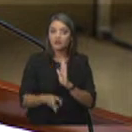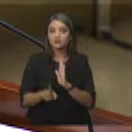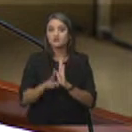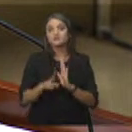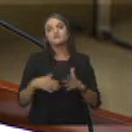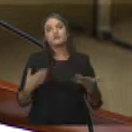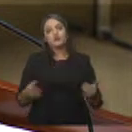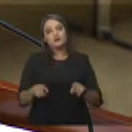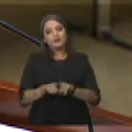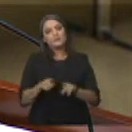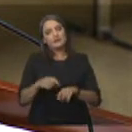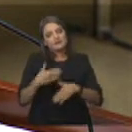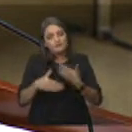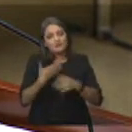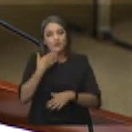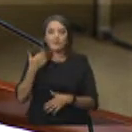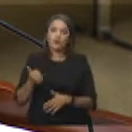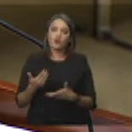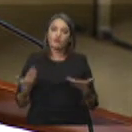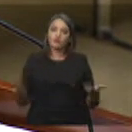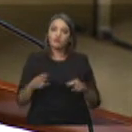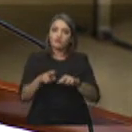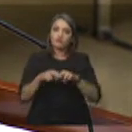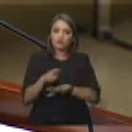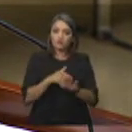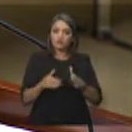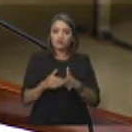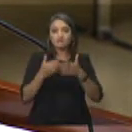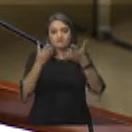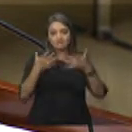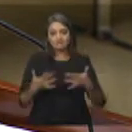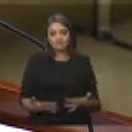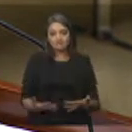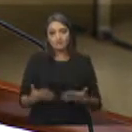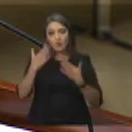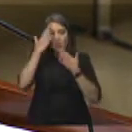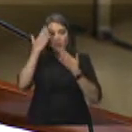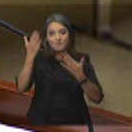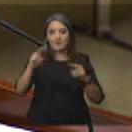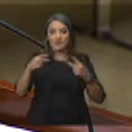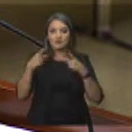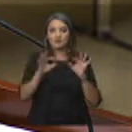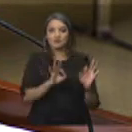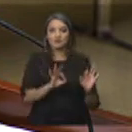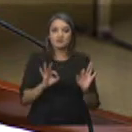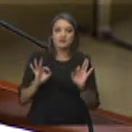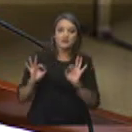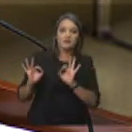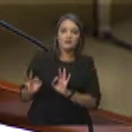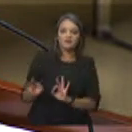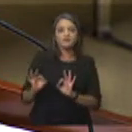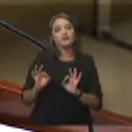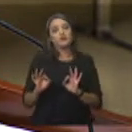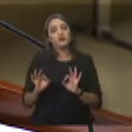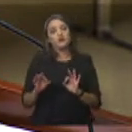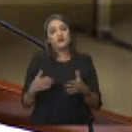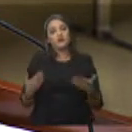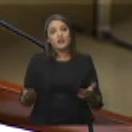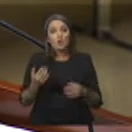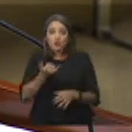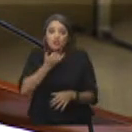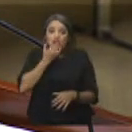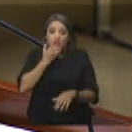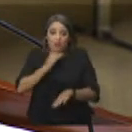assim o aprimorarmos. Portanto, diante de todo o exposto, agradecendo a atenção de Vossas Excelências, me desculpando pelo excesso do